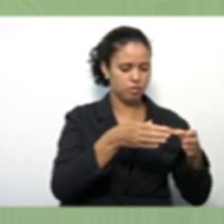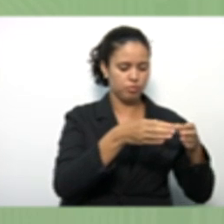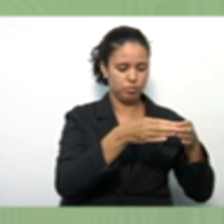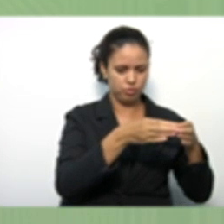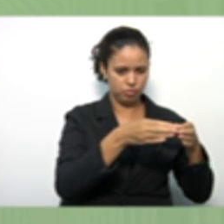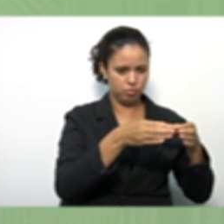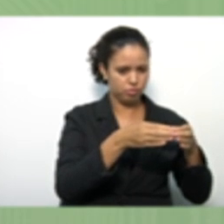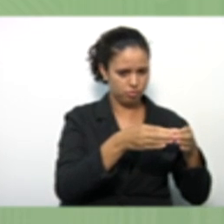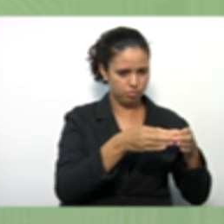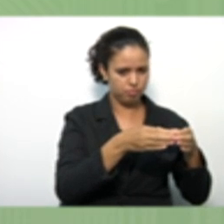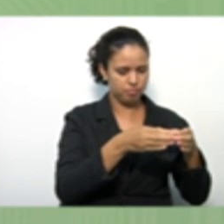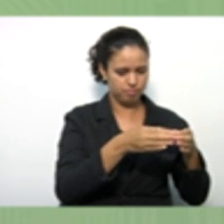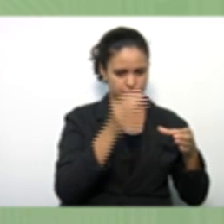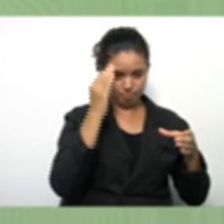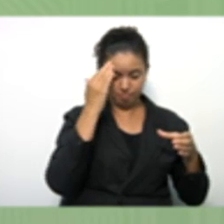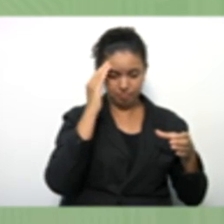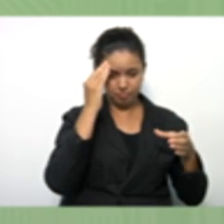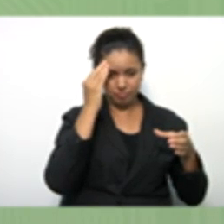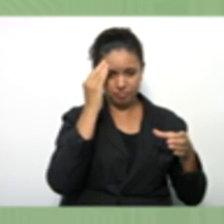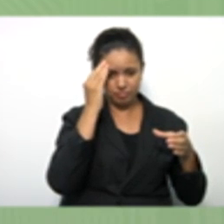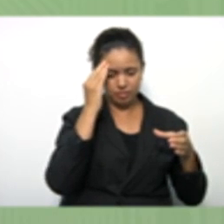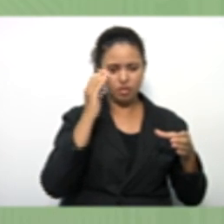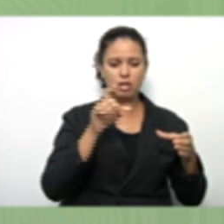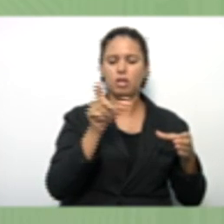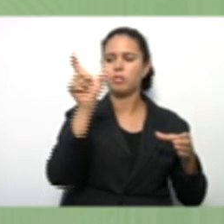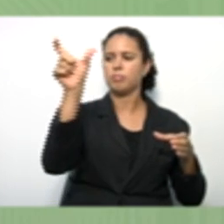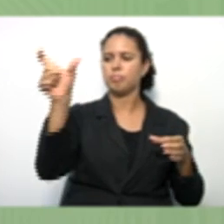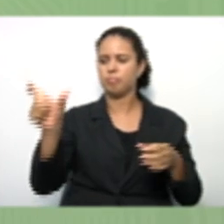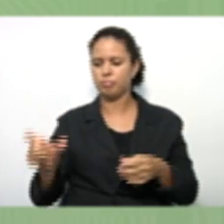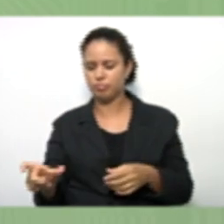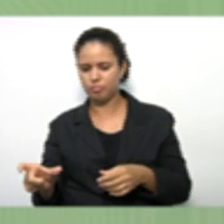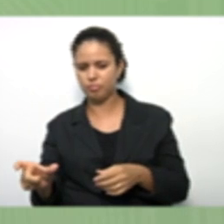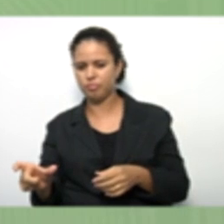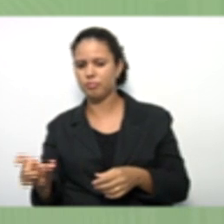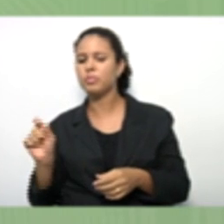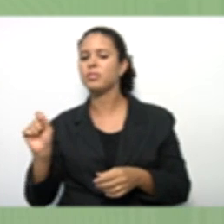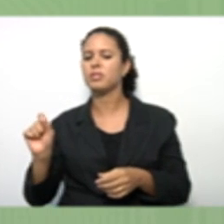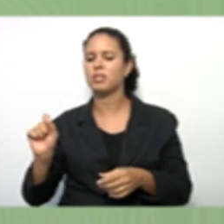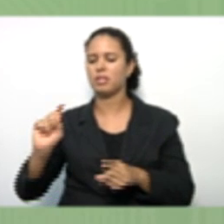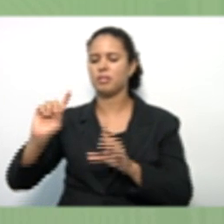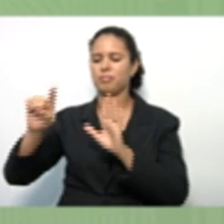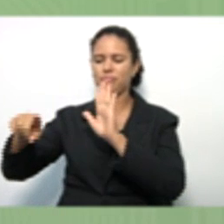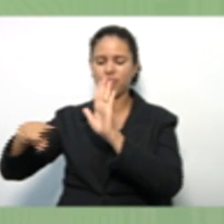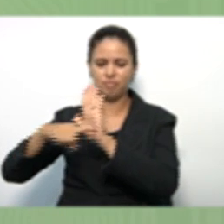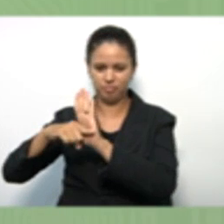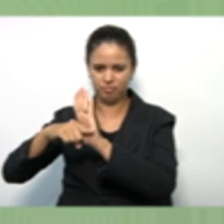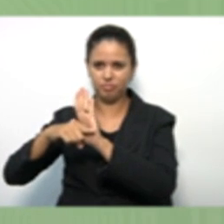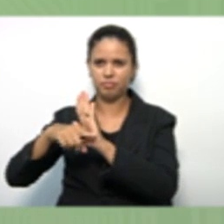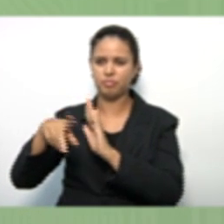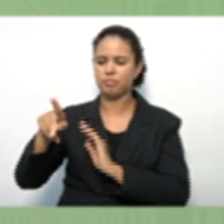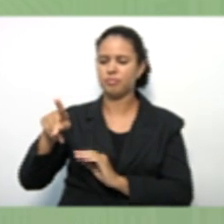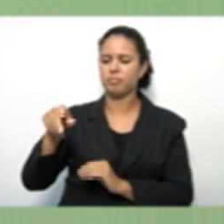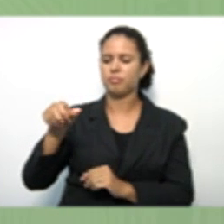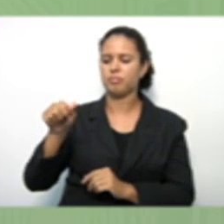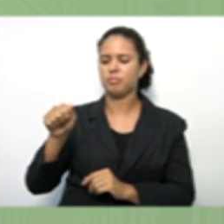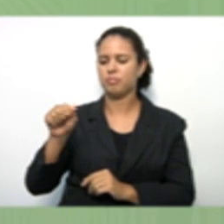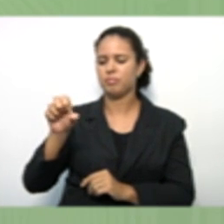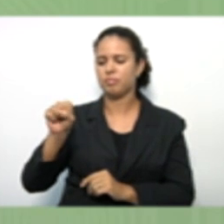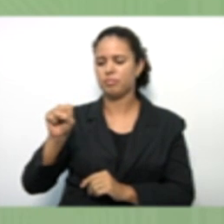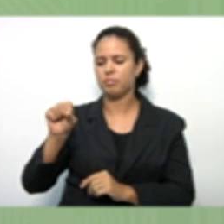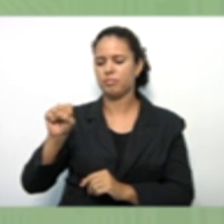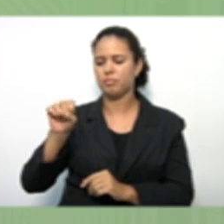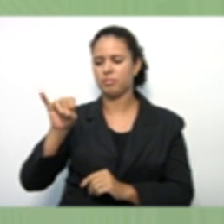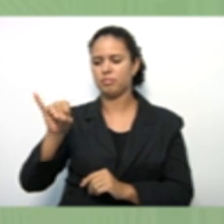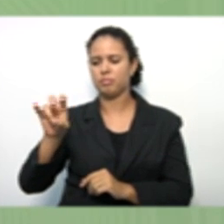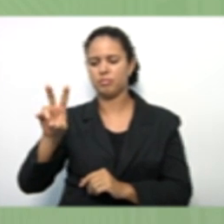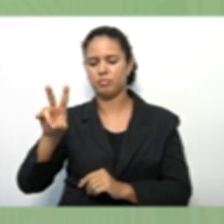muito bom, que tem um sinalzinho de menos aí, tem as obrigações e o patrimônio líquido. O que é